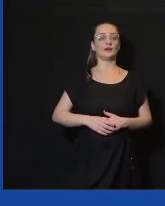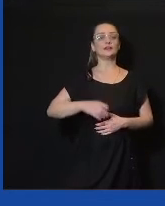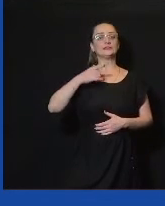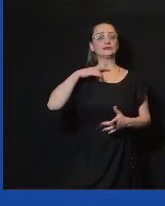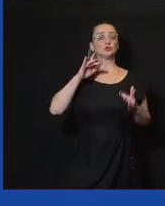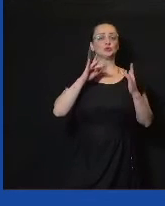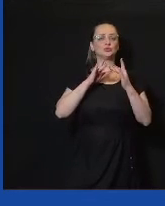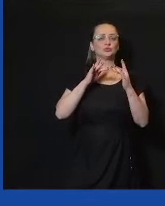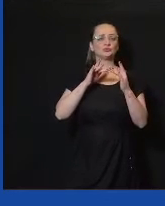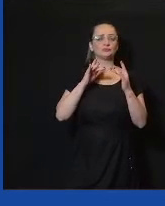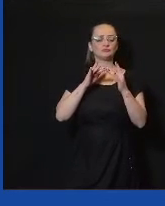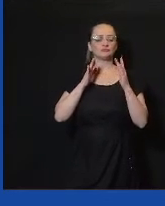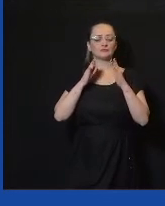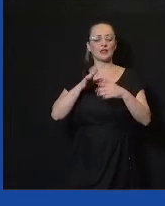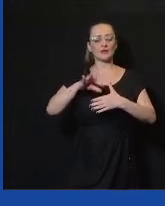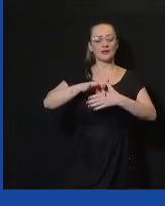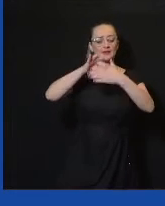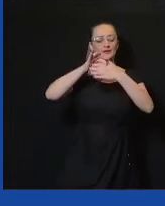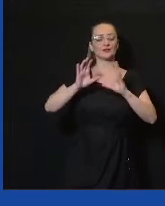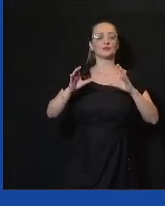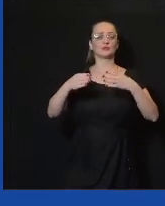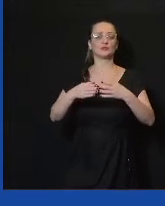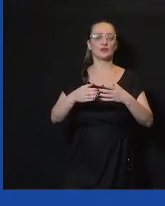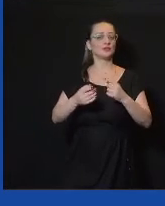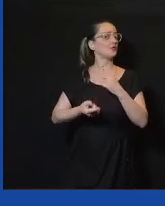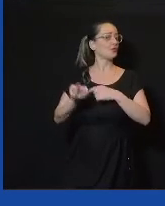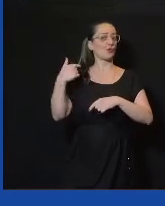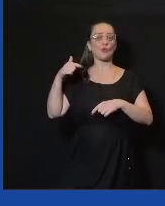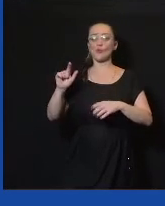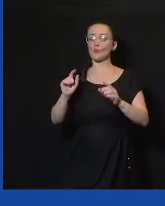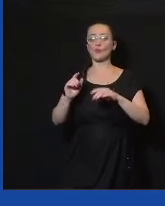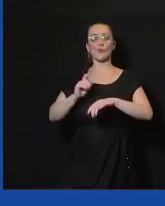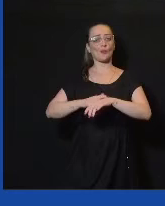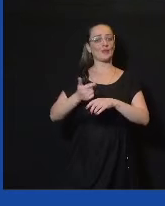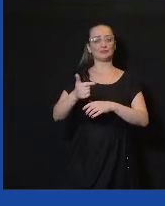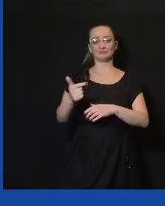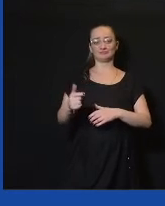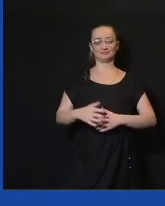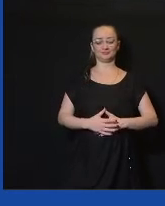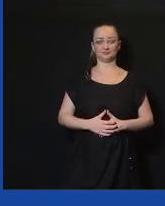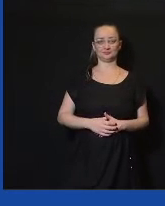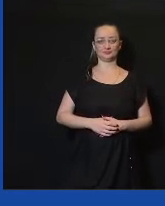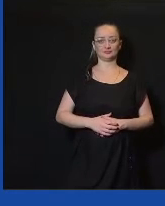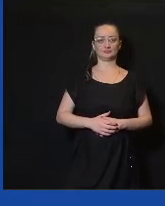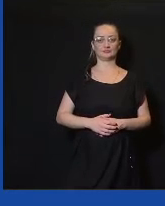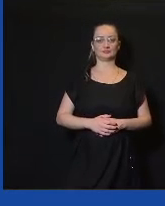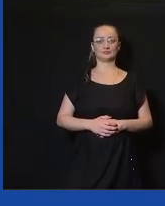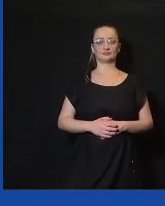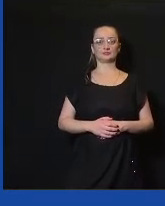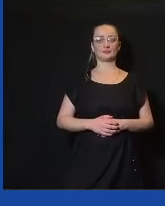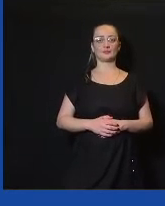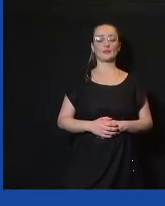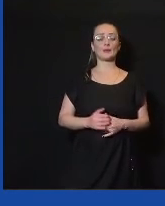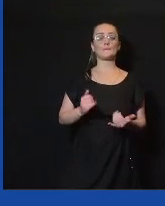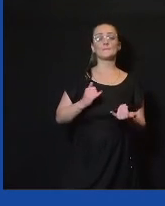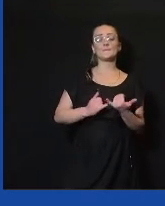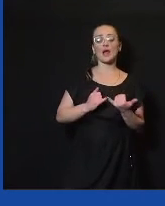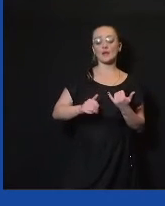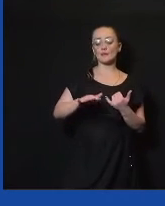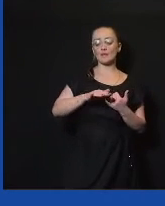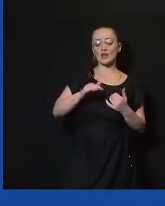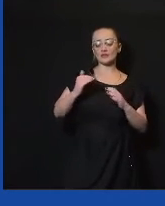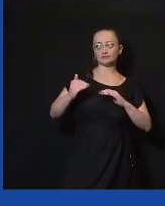contato direto com a liderança comunitária que em outros momentos não existia dessa forma. Era como se para a parcela da